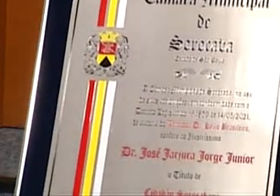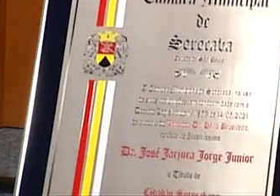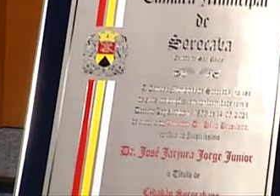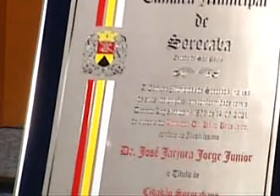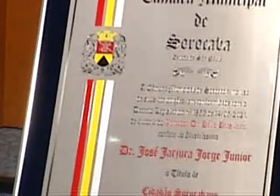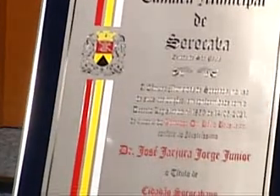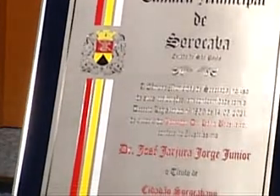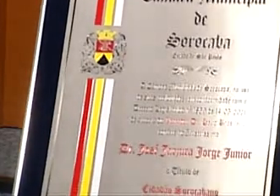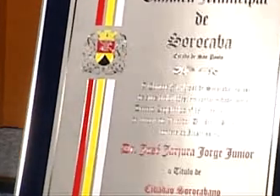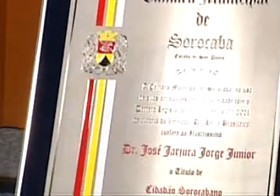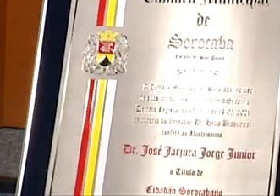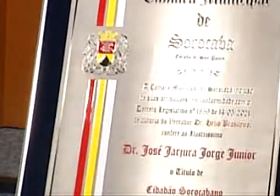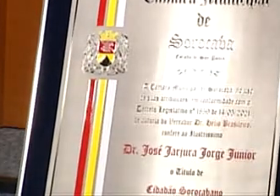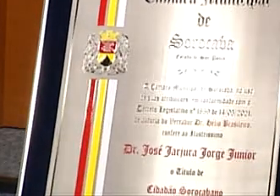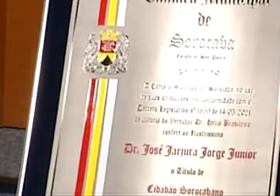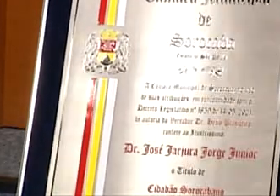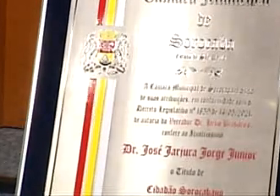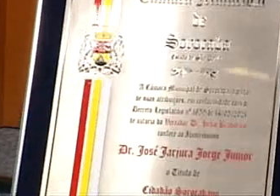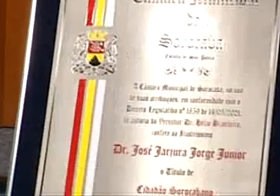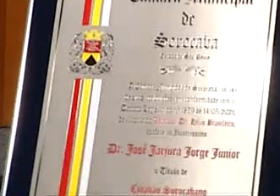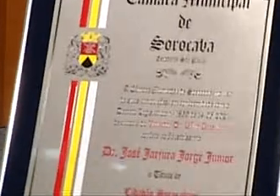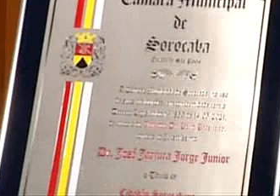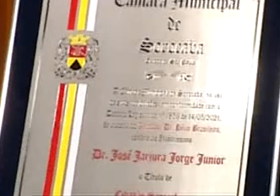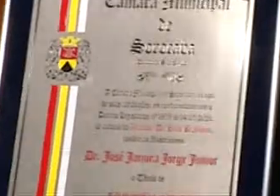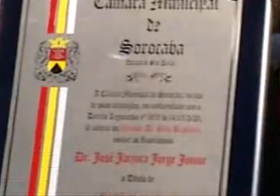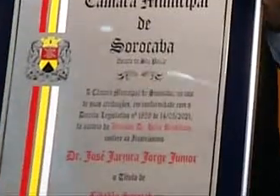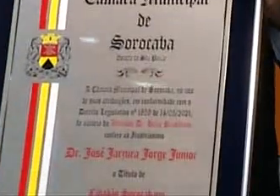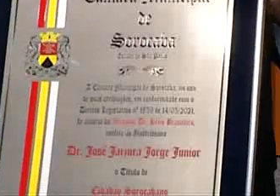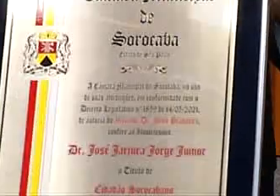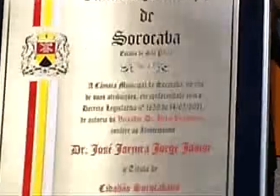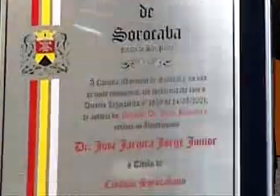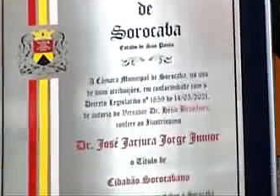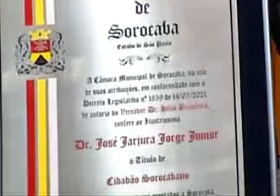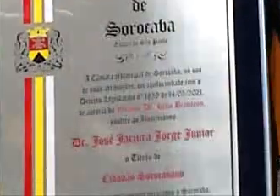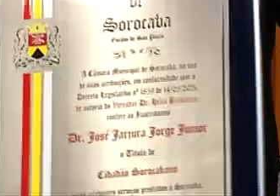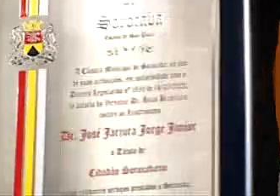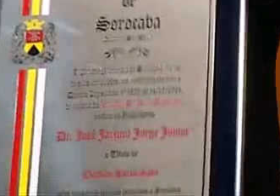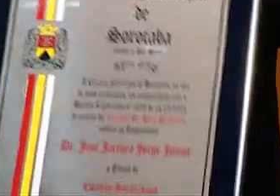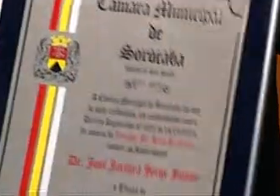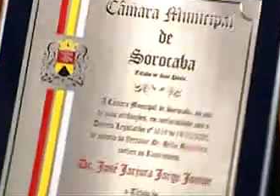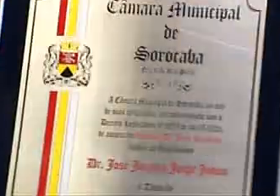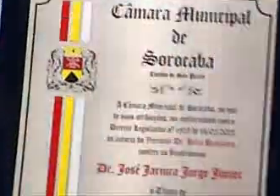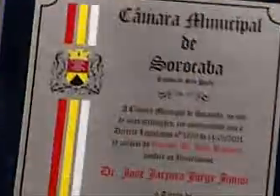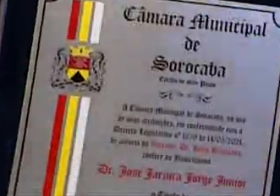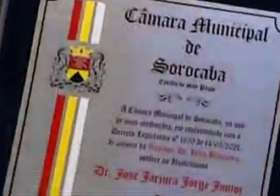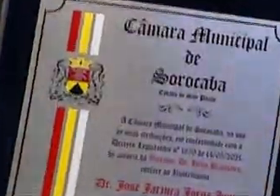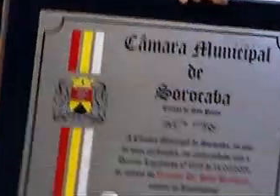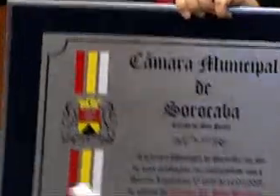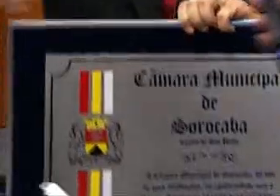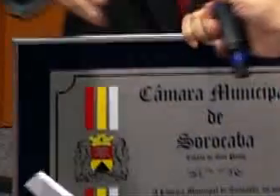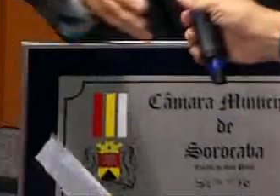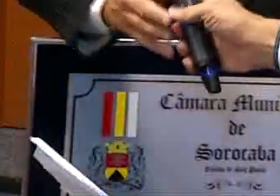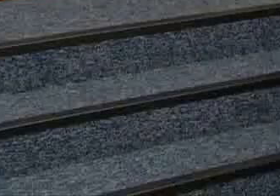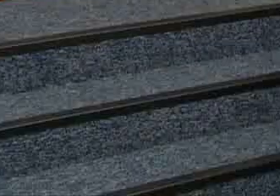Com a palavra, o mais novo cidadão sorocabano dessa cidade, doutor José Jarjura Jorge Júnior.